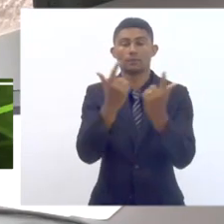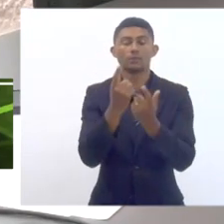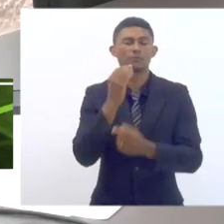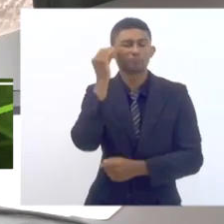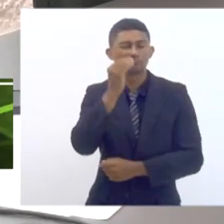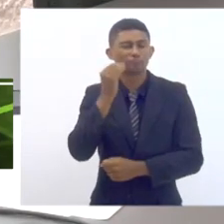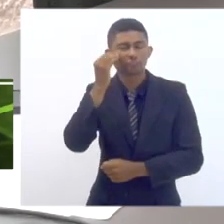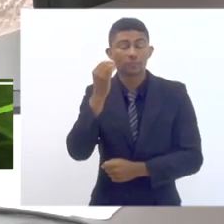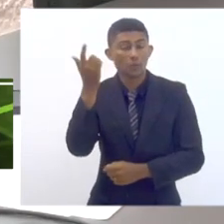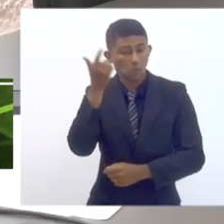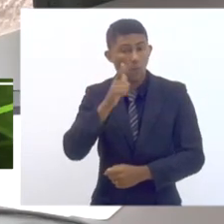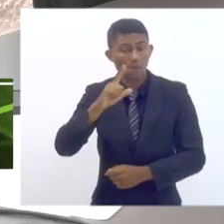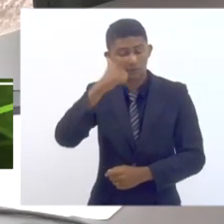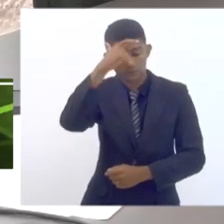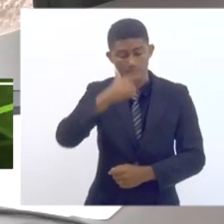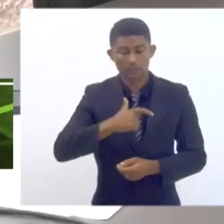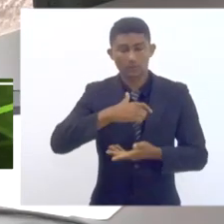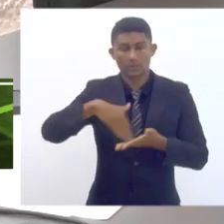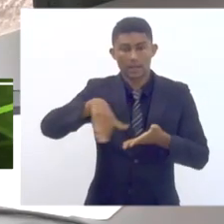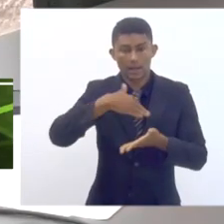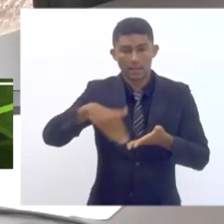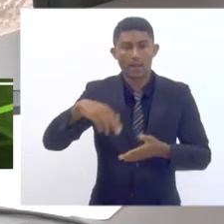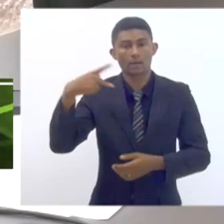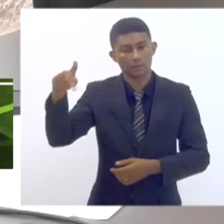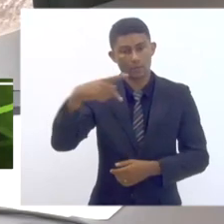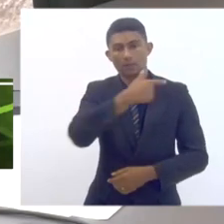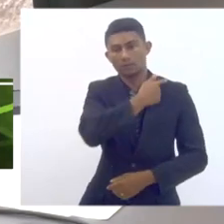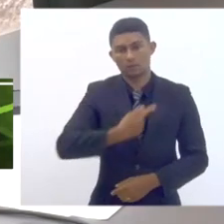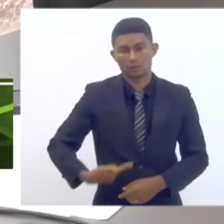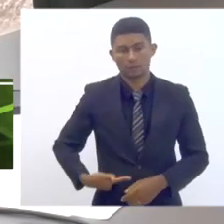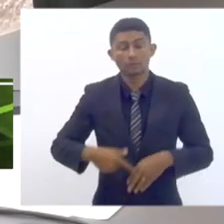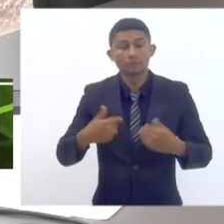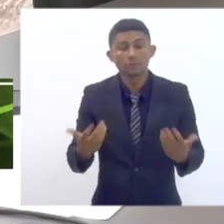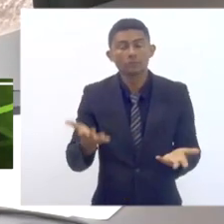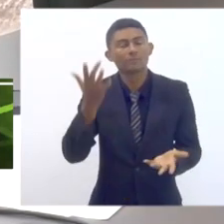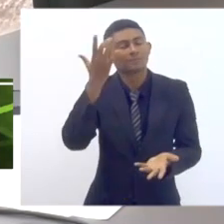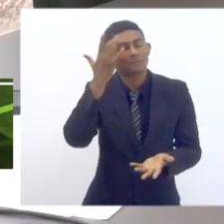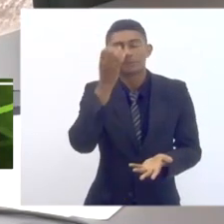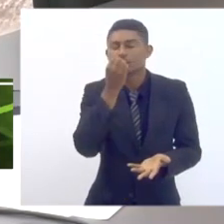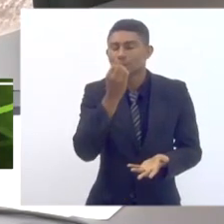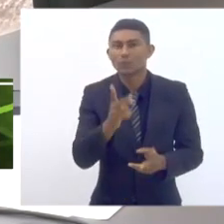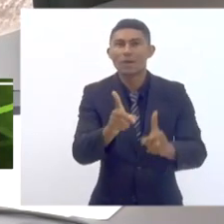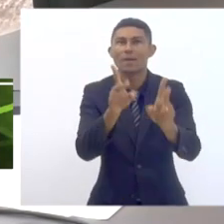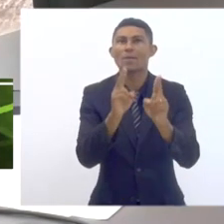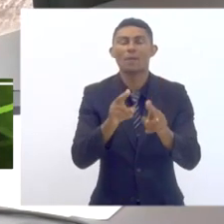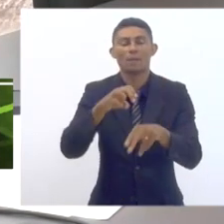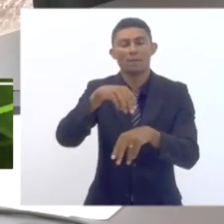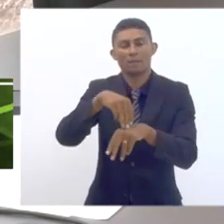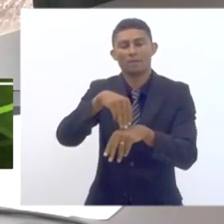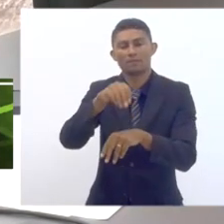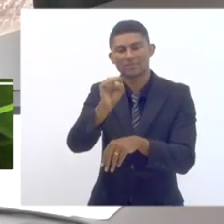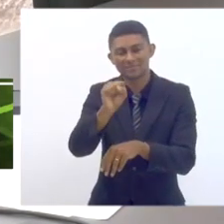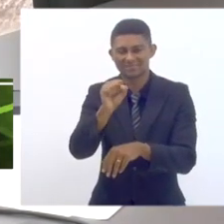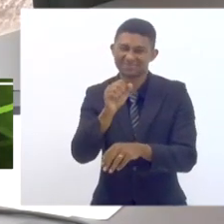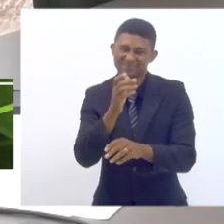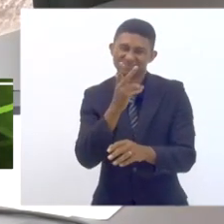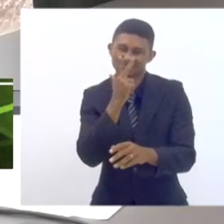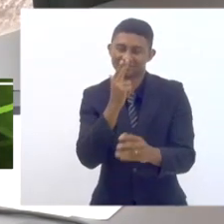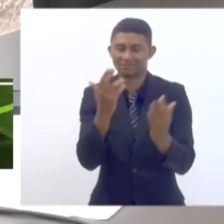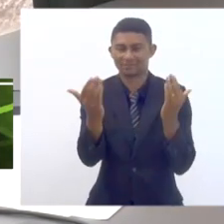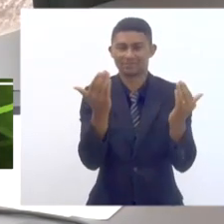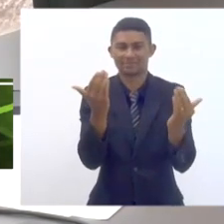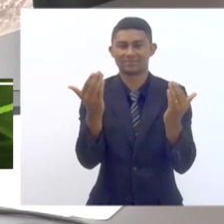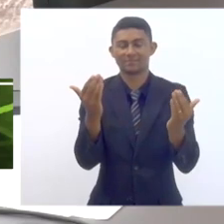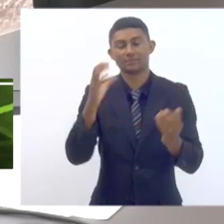secretário de governo, onde, de verdade, eu acho que foi um outro mestrado que eu aprendi muito, né, uma